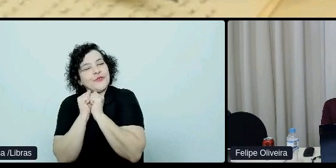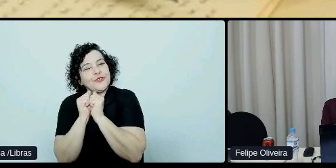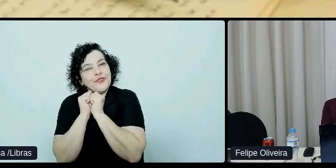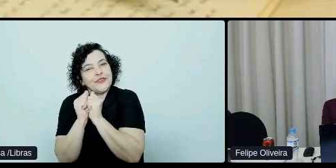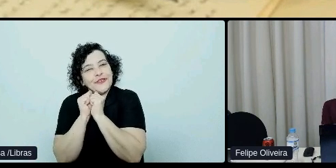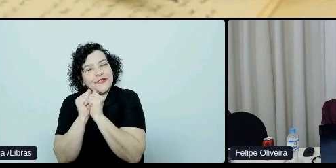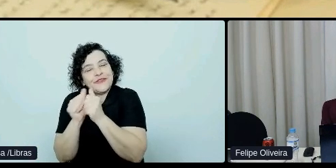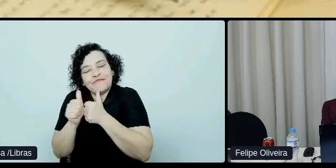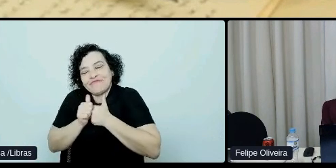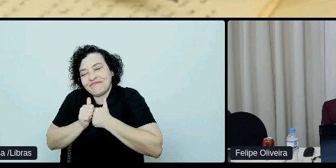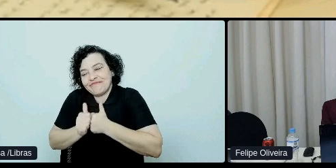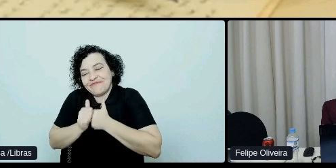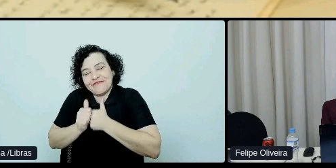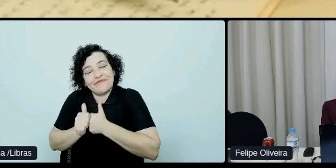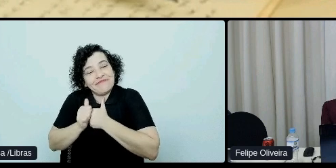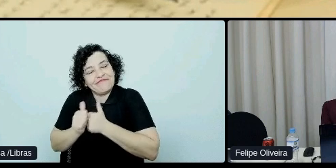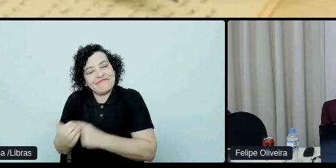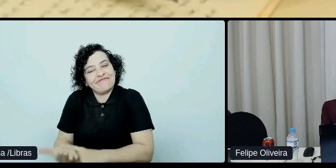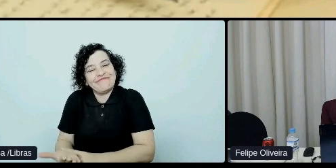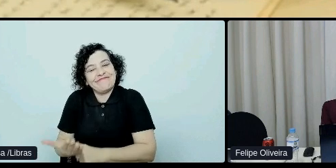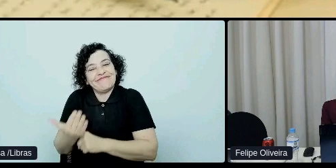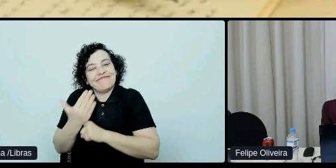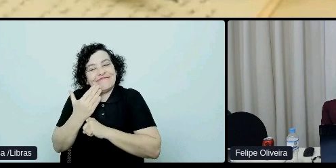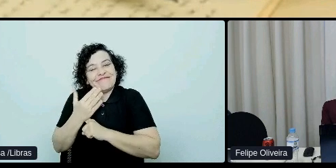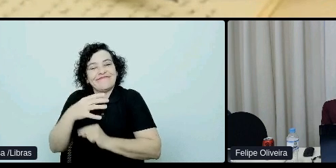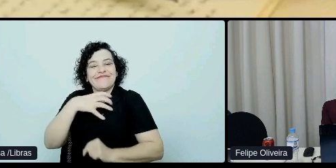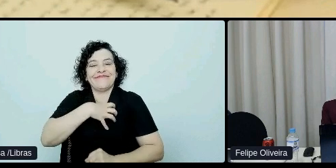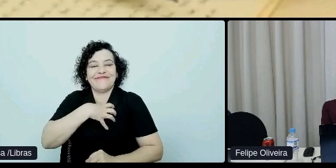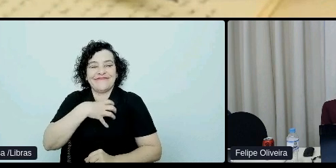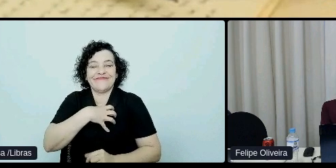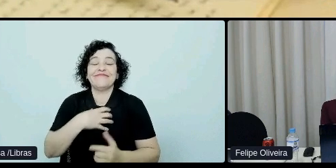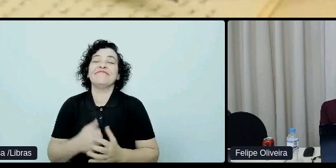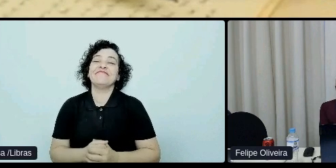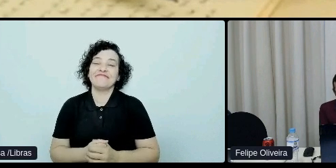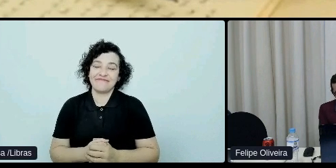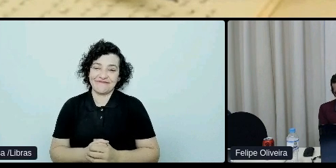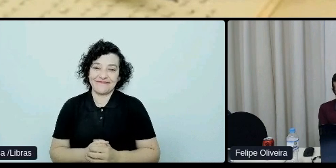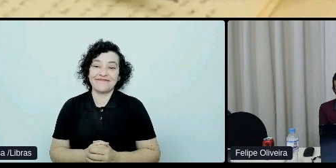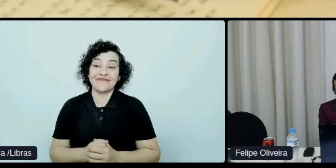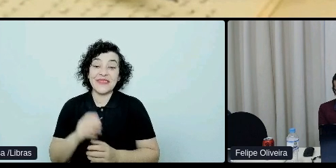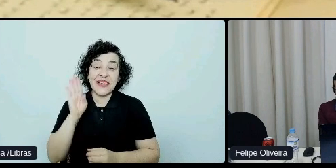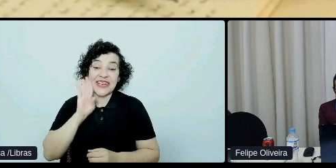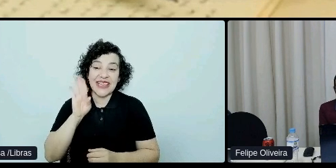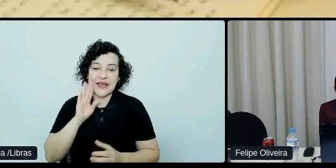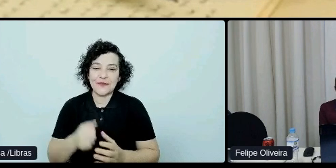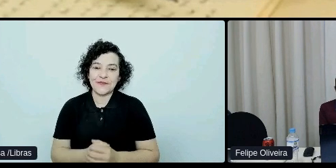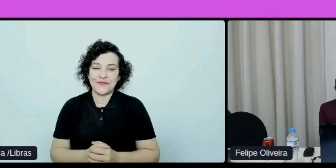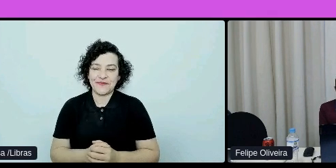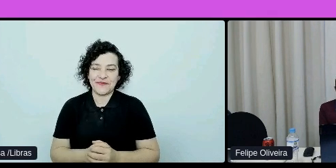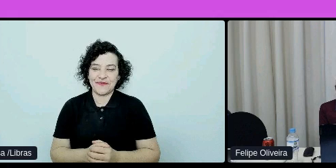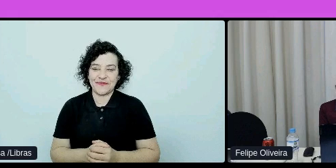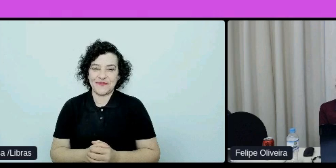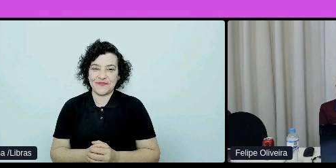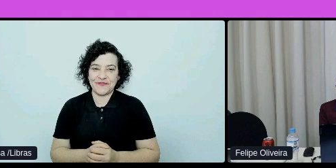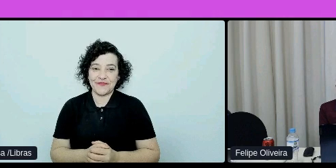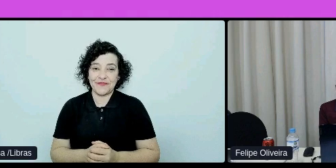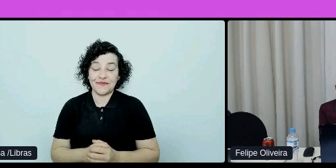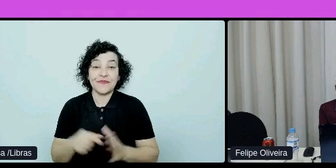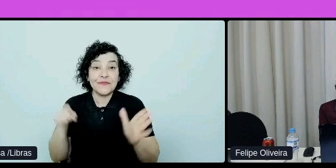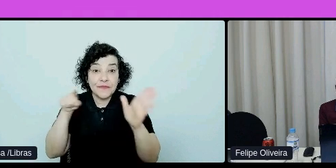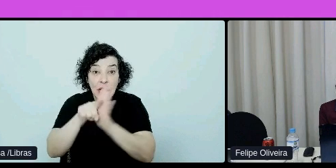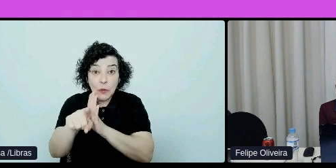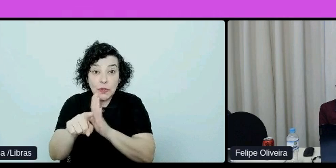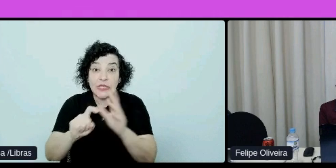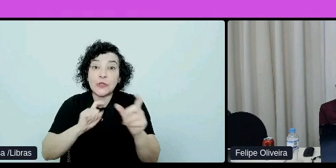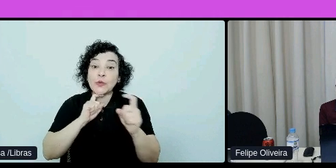toda a companhia, me dá todo o apoio do mundo. É isso aí. Legal? Show de bola, galera. Dúvidas?